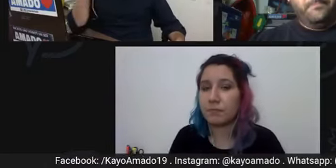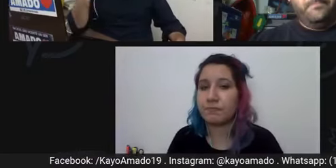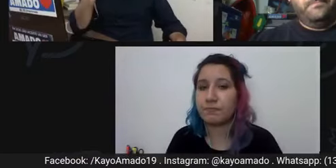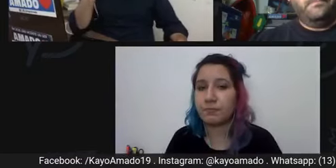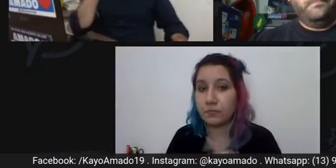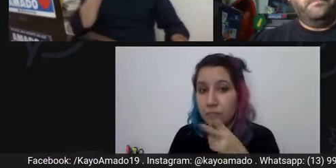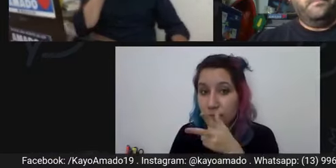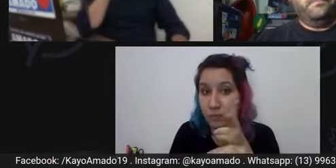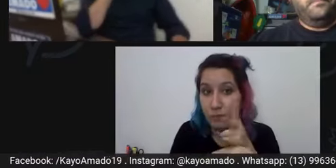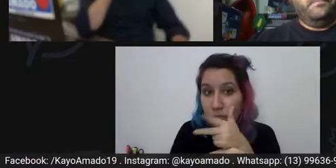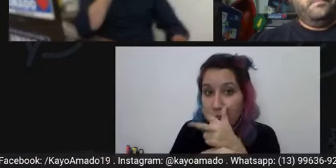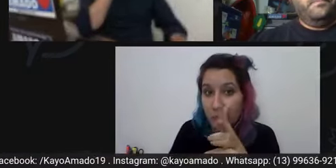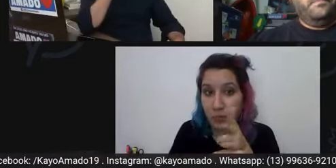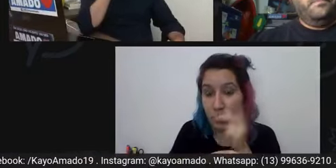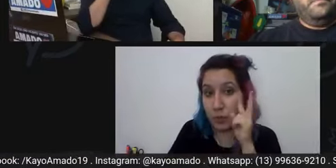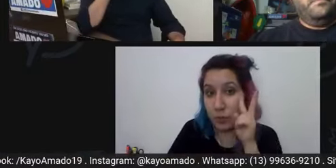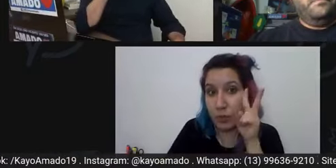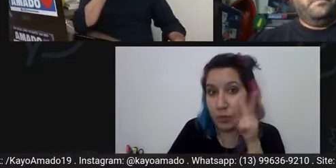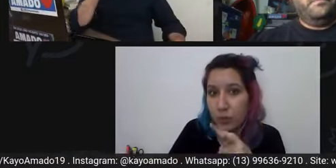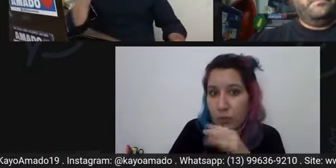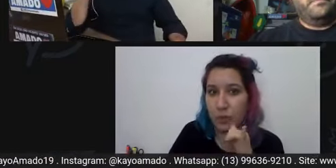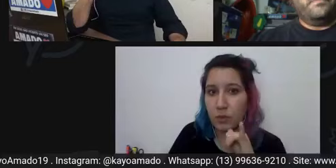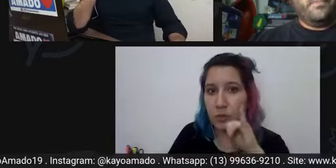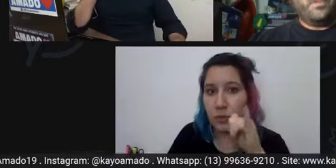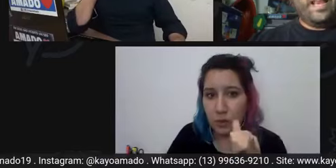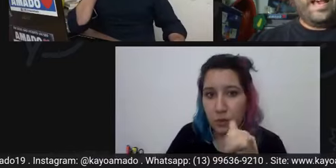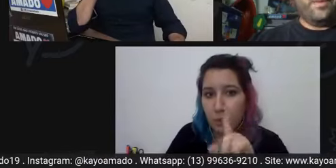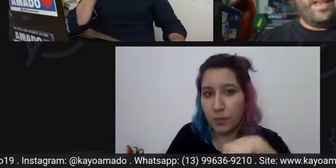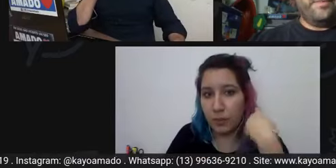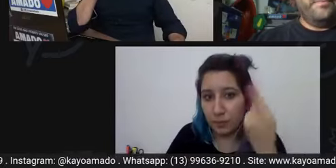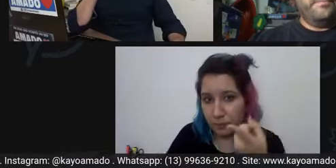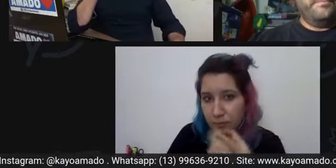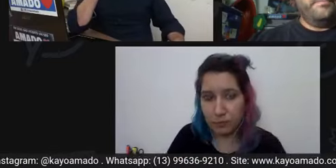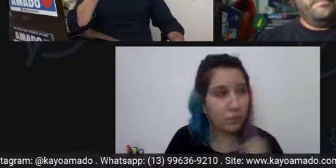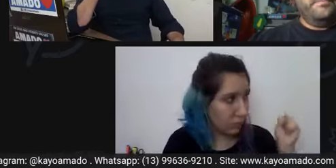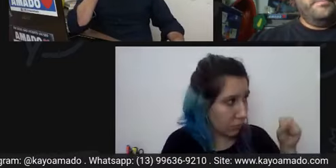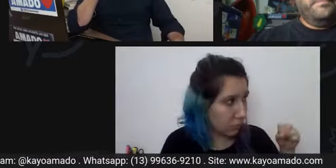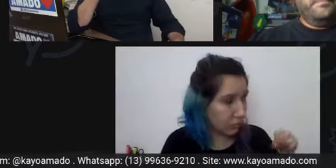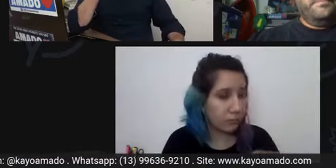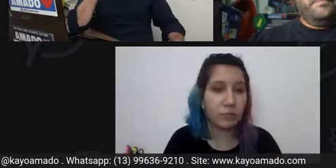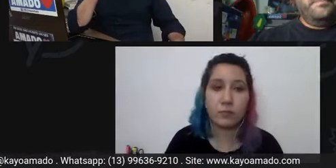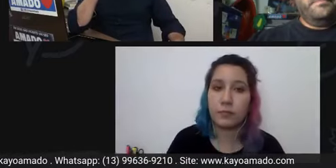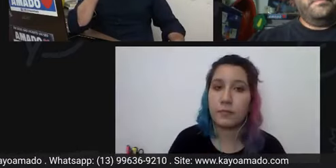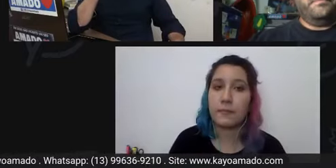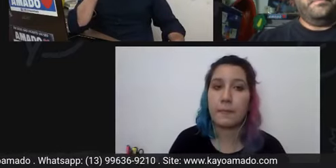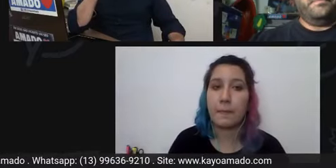que você já, de imediato, já traça seus comentários. Pode ser? Claro, claro. Vamos lá.